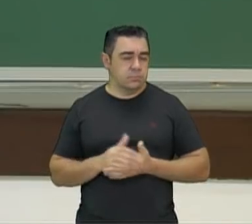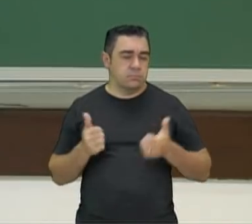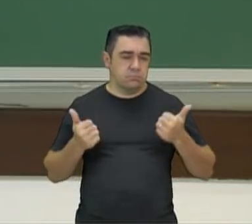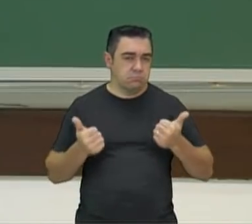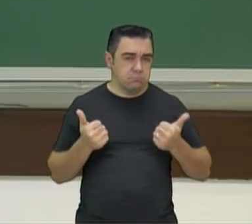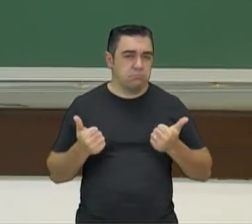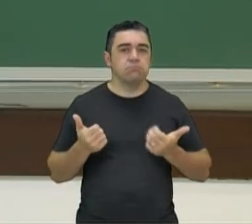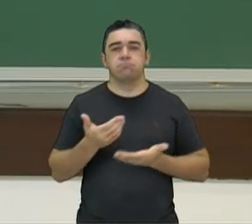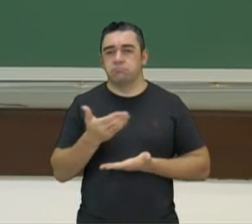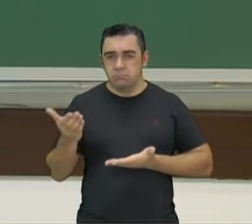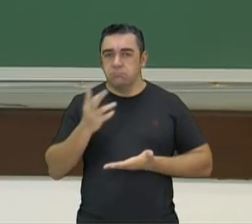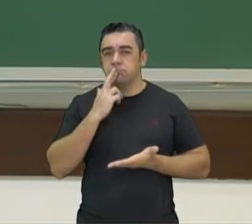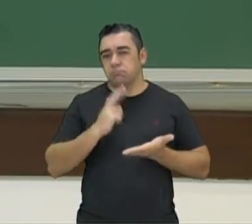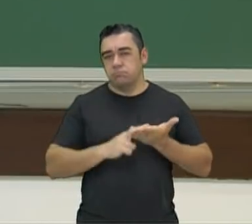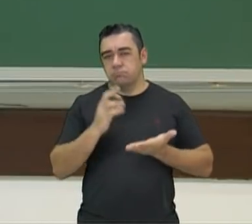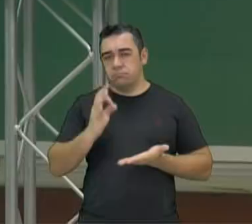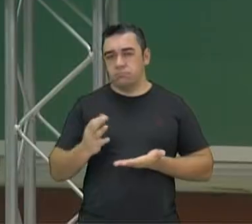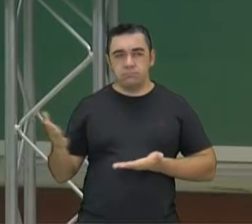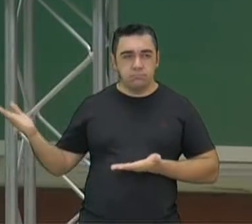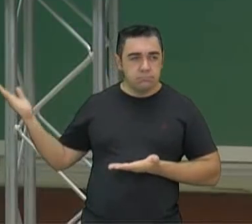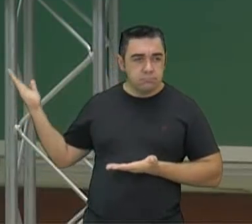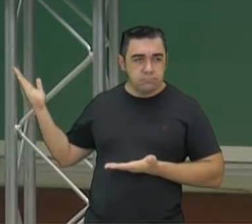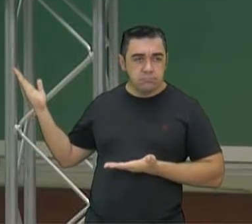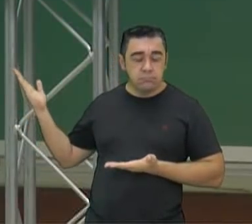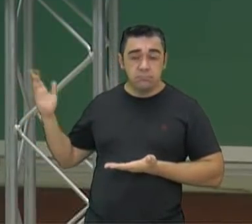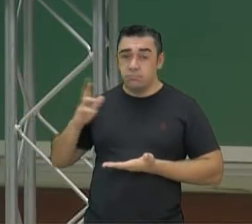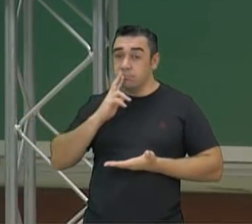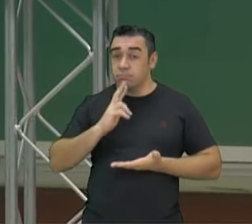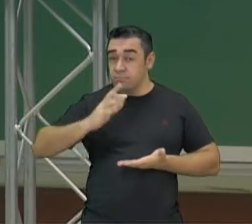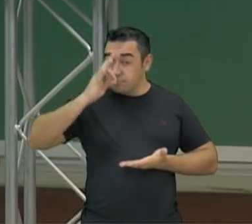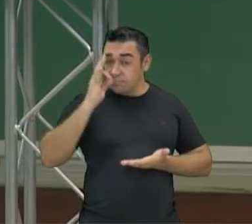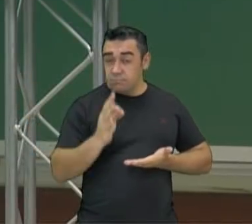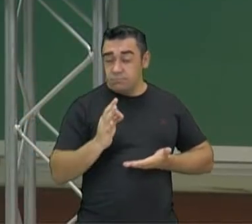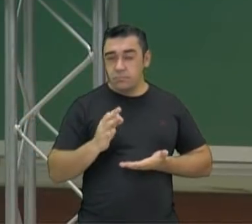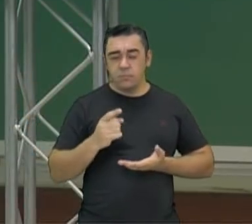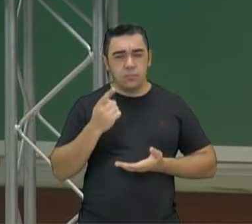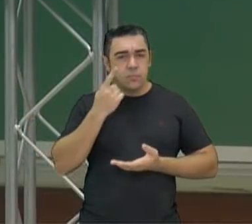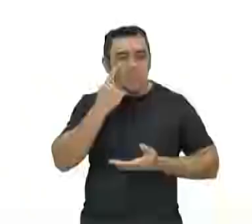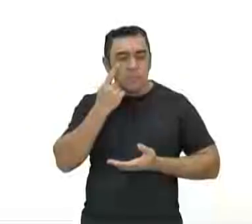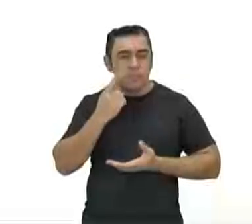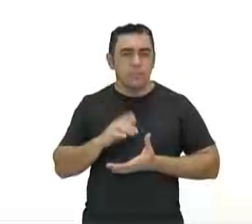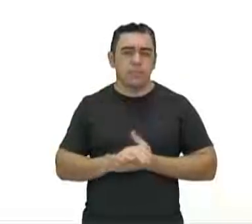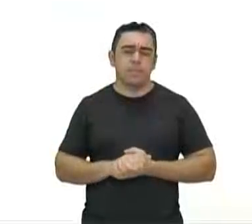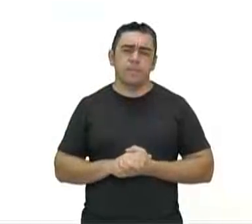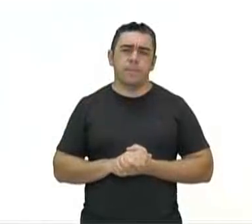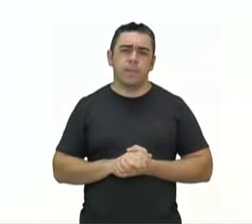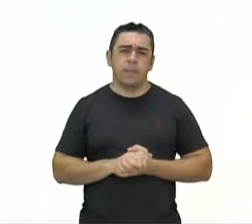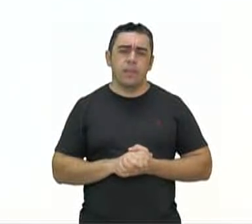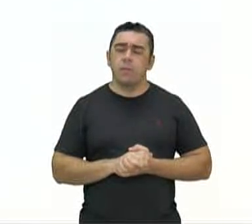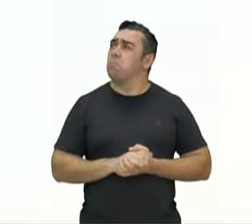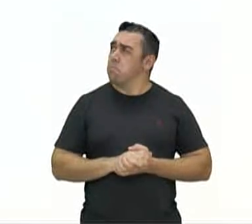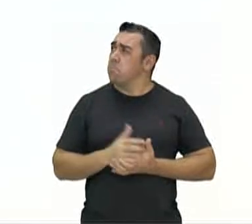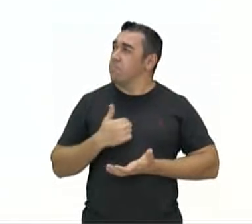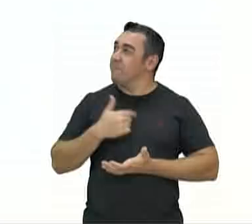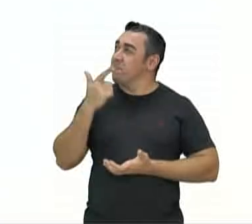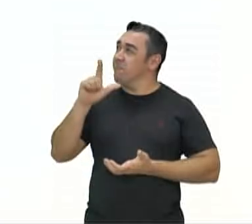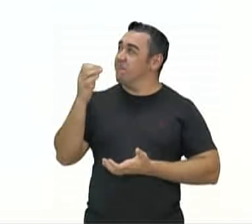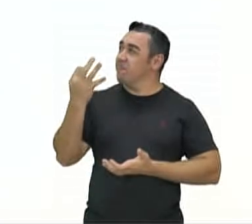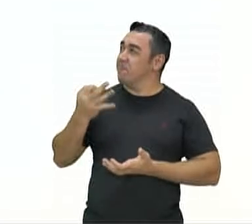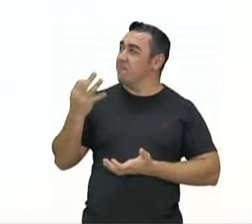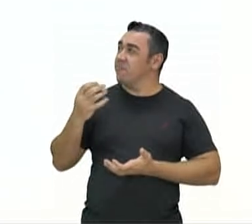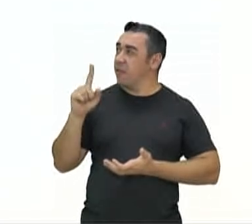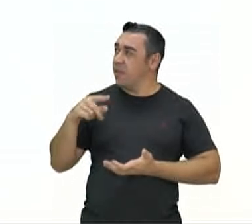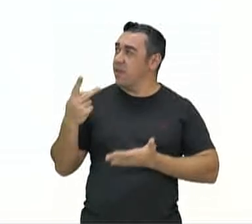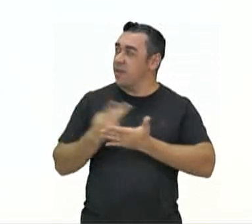Muito bem, gente, tá aí a resposta. Já coloquei a resposta diretão, vamos lá. Oh, maravilha, professor, acertei, essa é